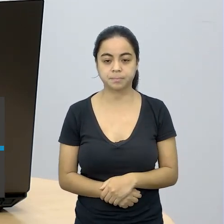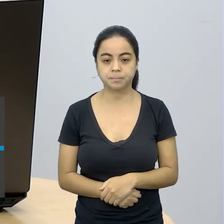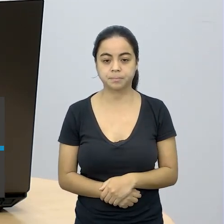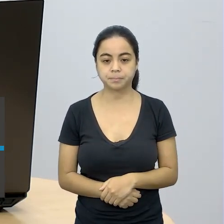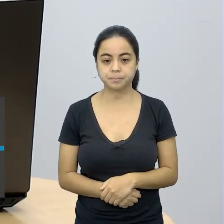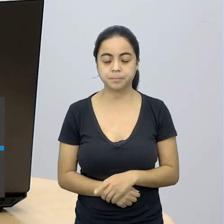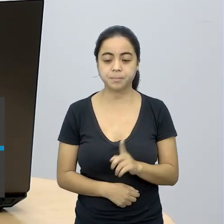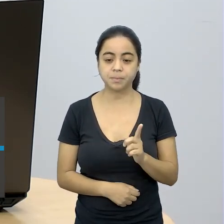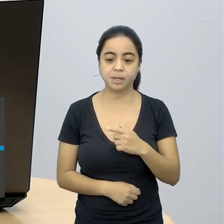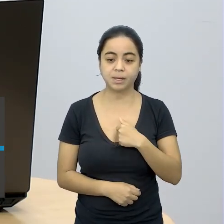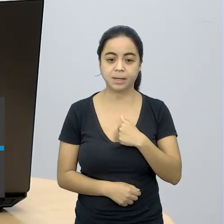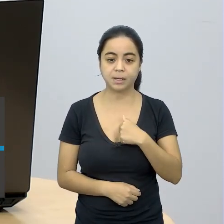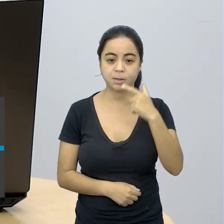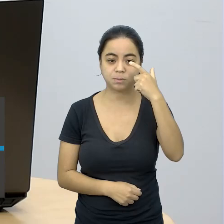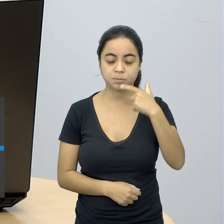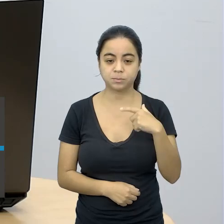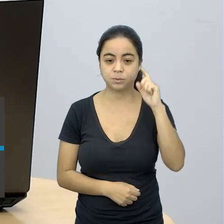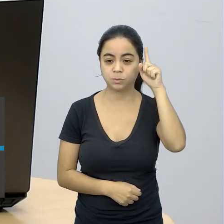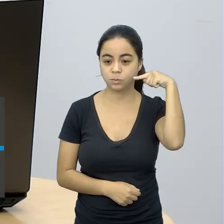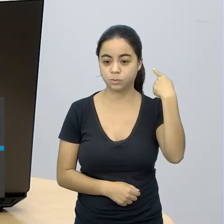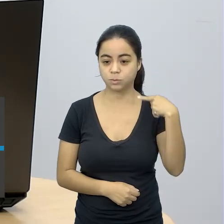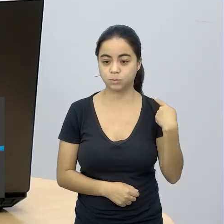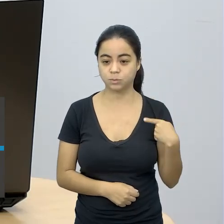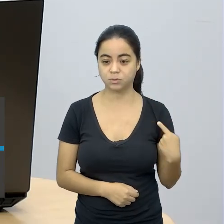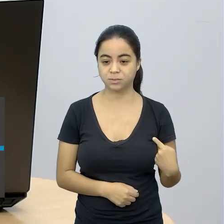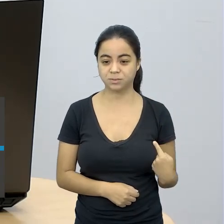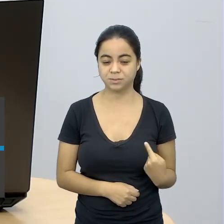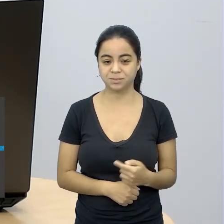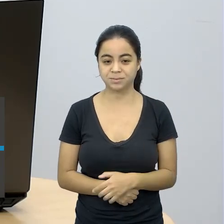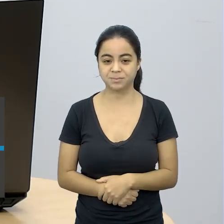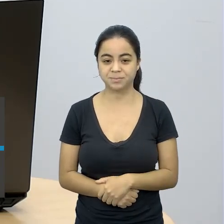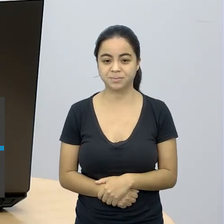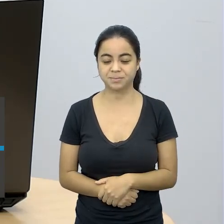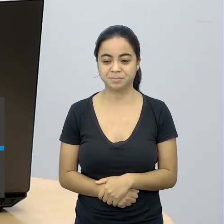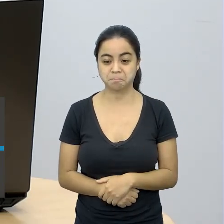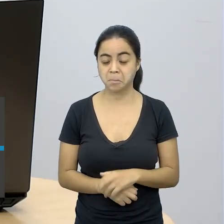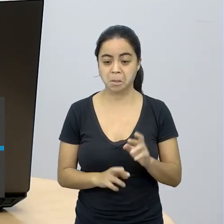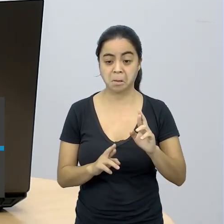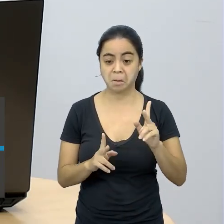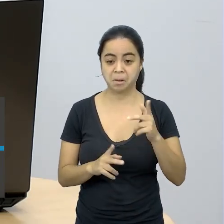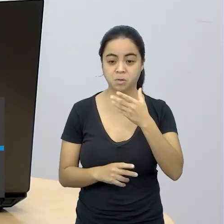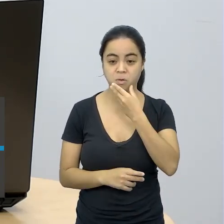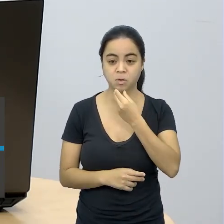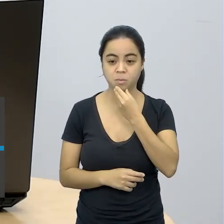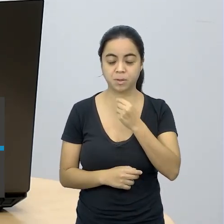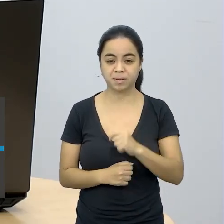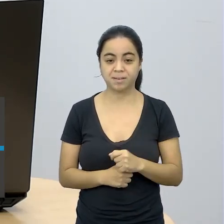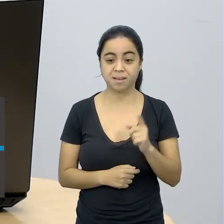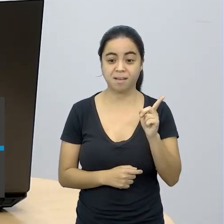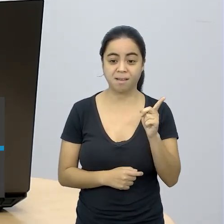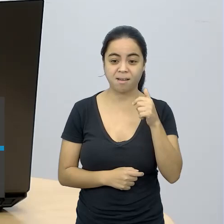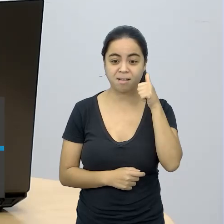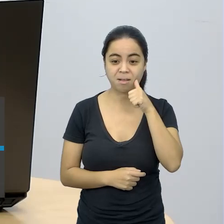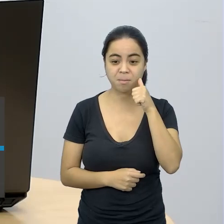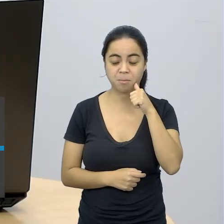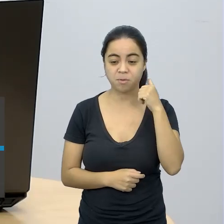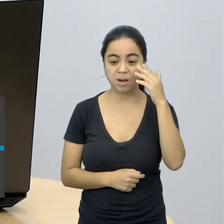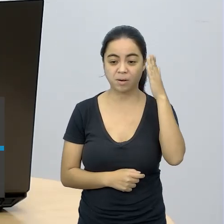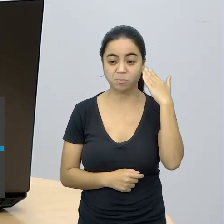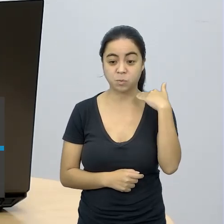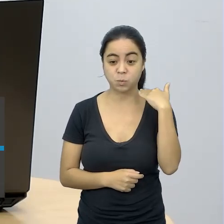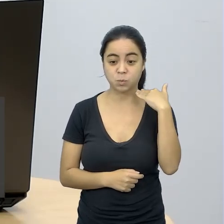Ao contrário da Tati, o meu cabelo é comprido, porque o homem tem essa diferença, né? Para a mulher o cabelo dela é curto, para o homem o cabelo é